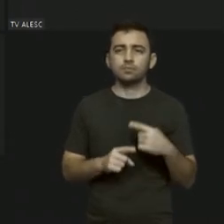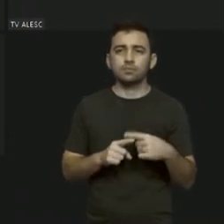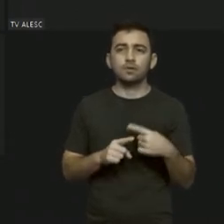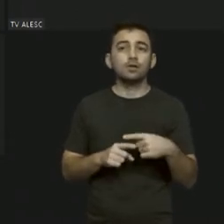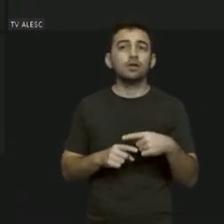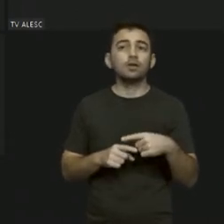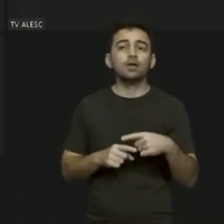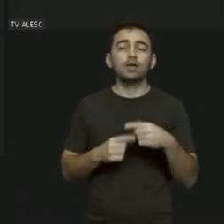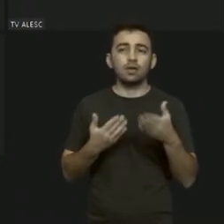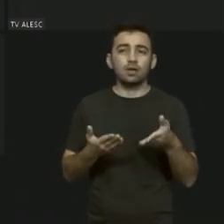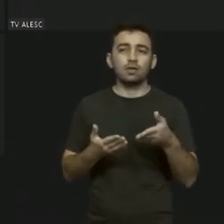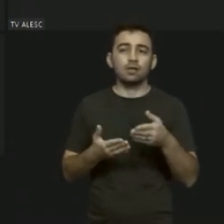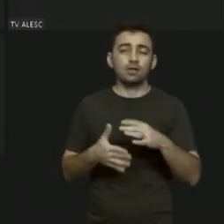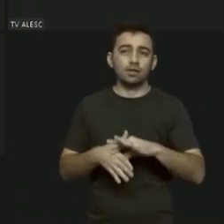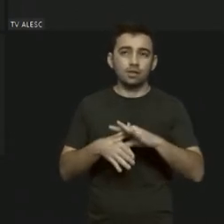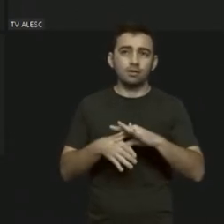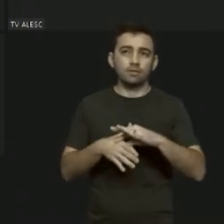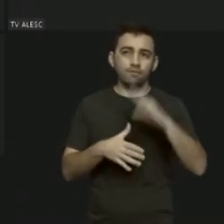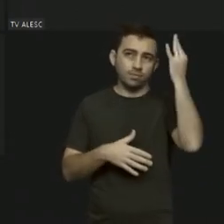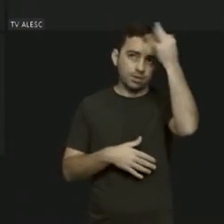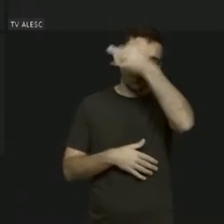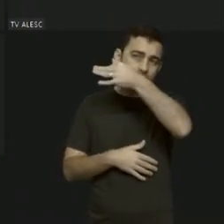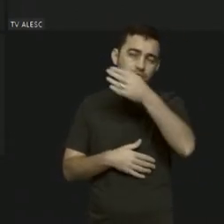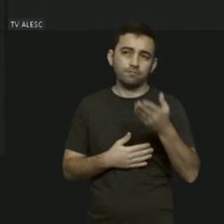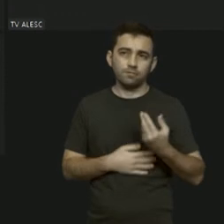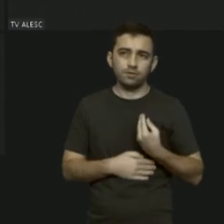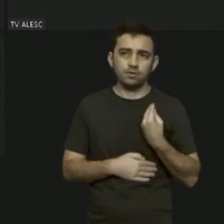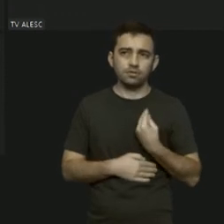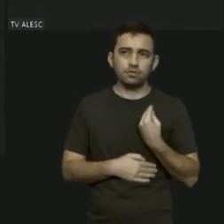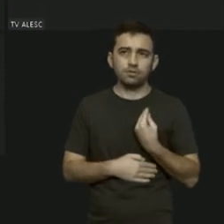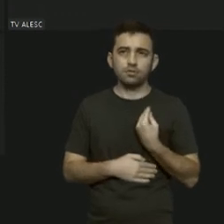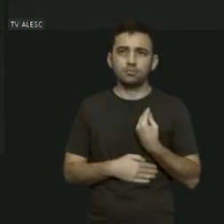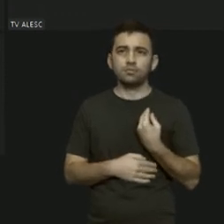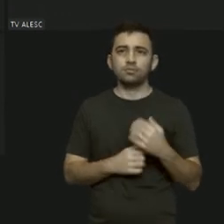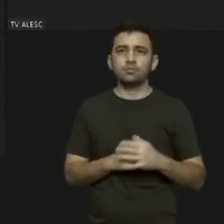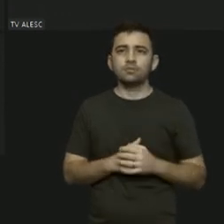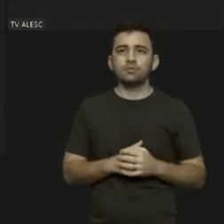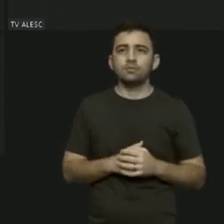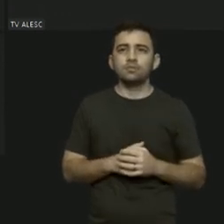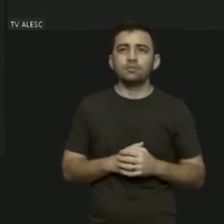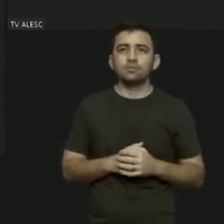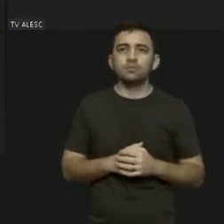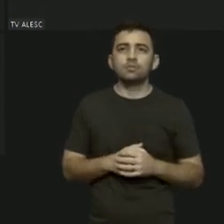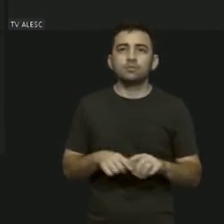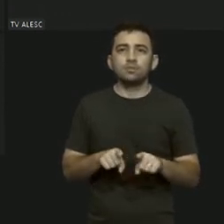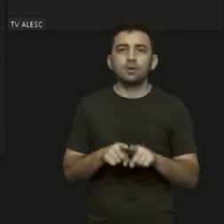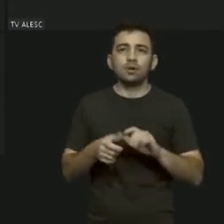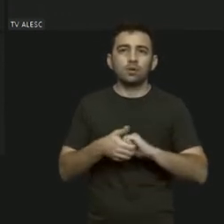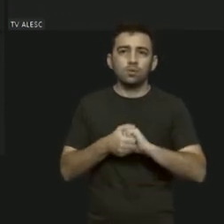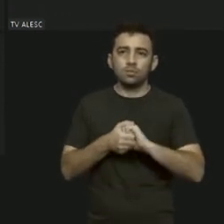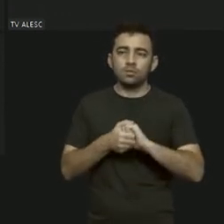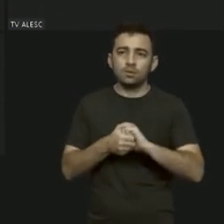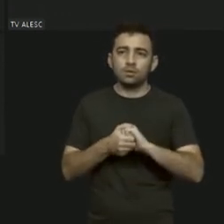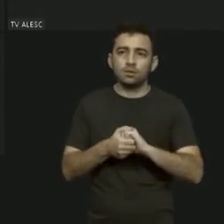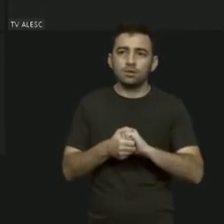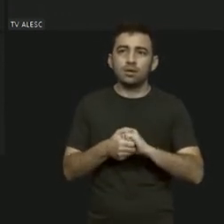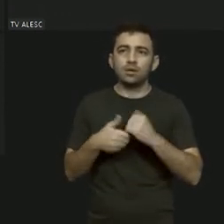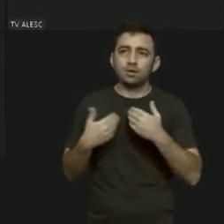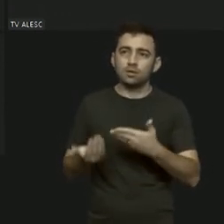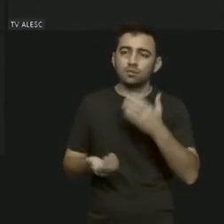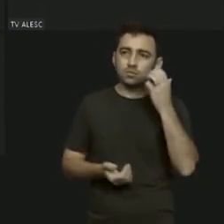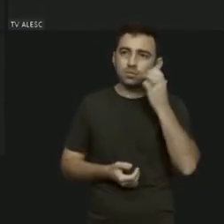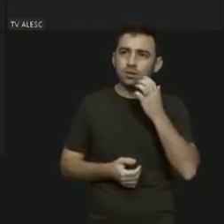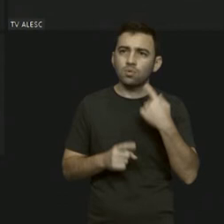bancada, colega, deputado Fabiano, que está aí, presente em plenário, e cumprimentar o senhor Osmar, porque quando se fala em